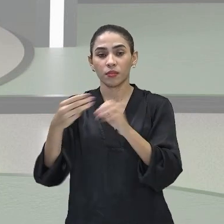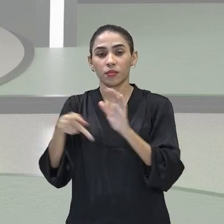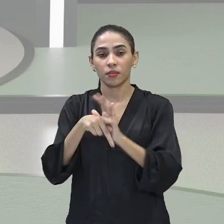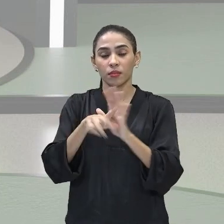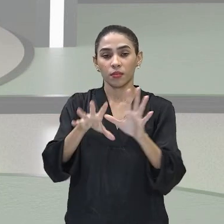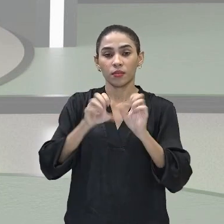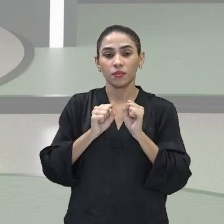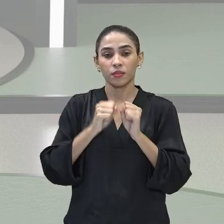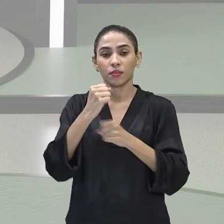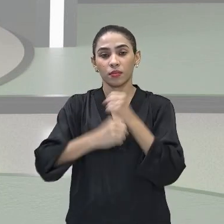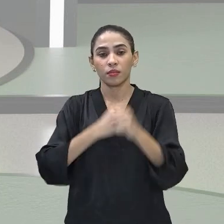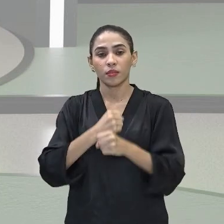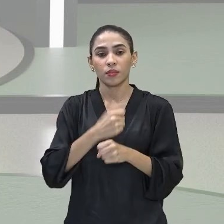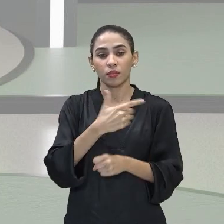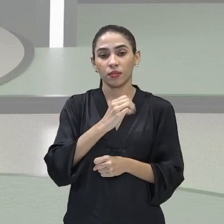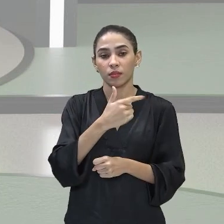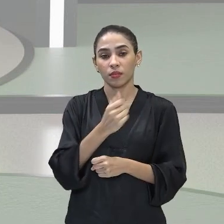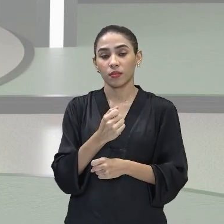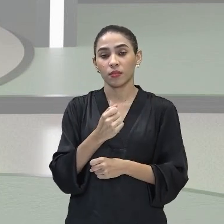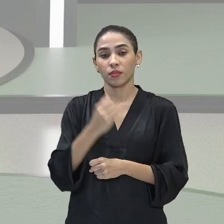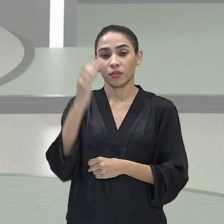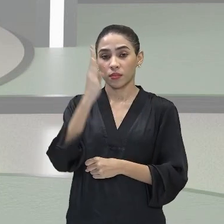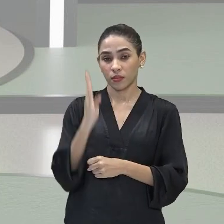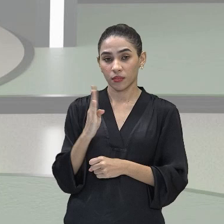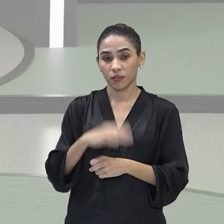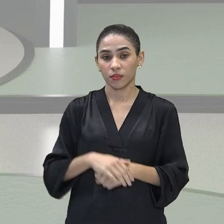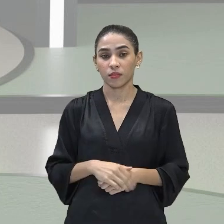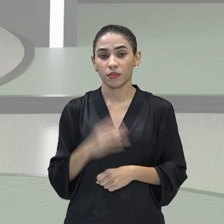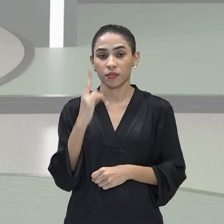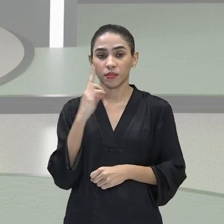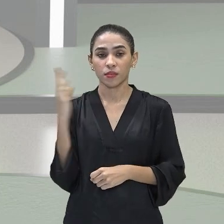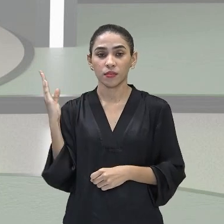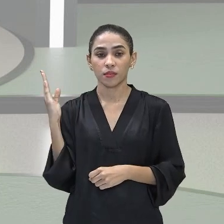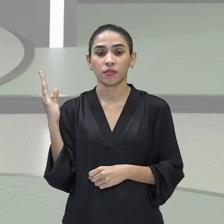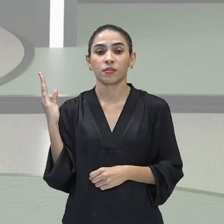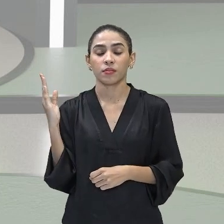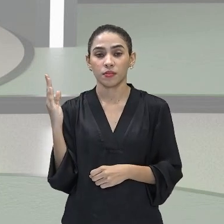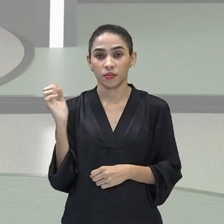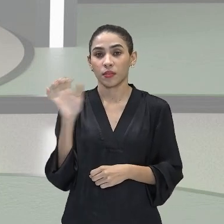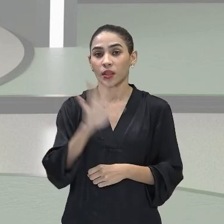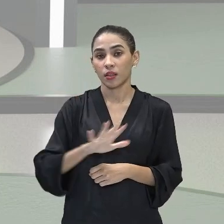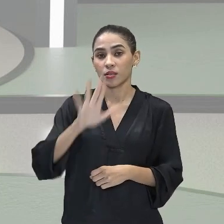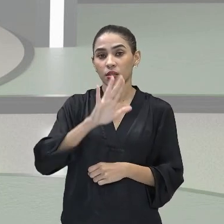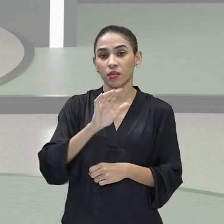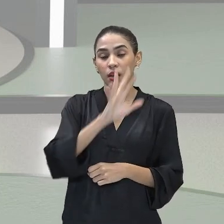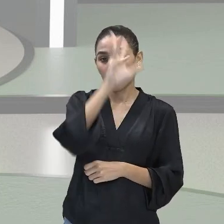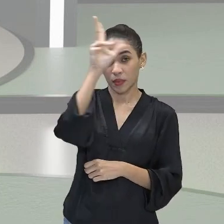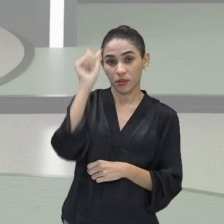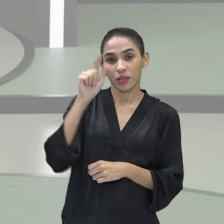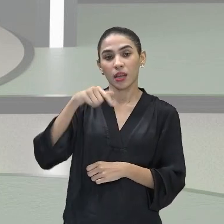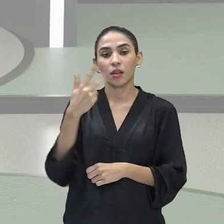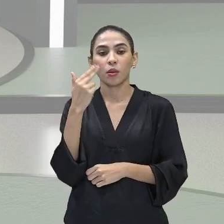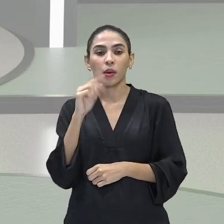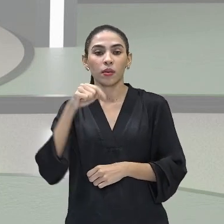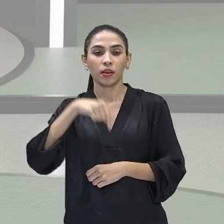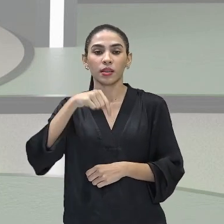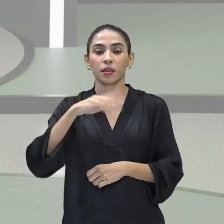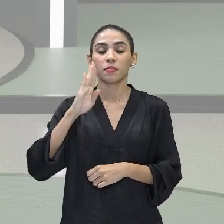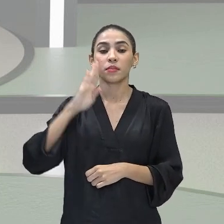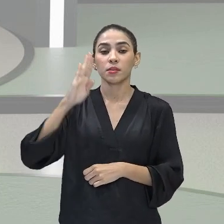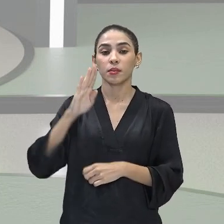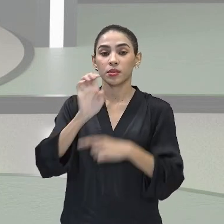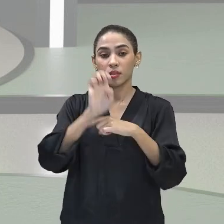no Brasil em 2020. Então, como você vê aqui na região amazônica, né, onde é mais comum, e principalmente no estado